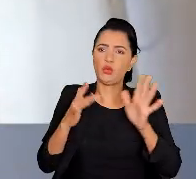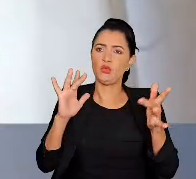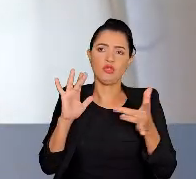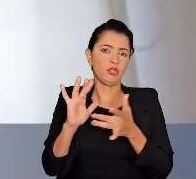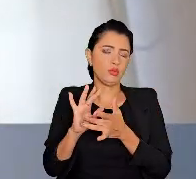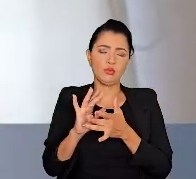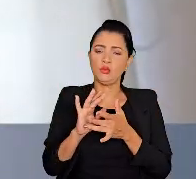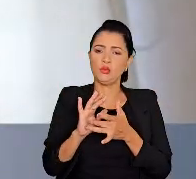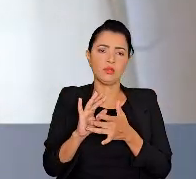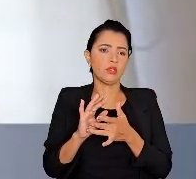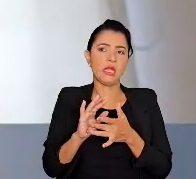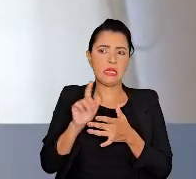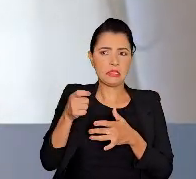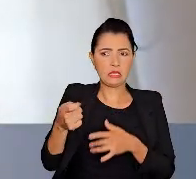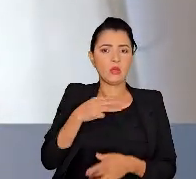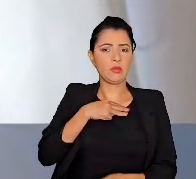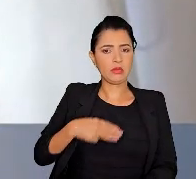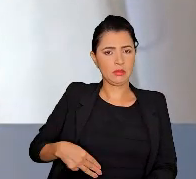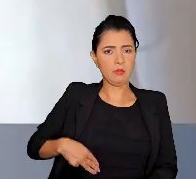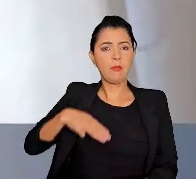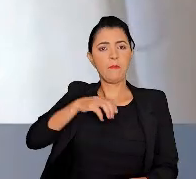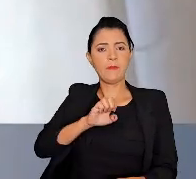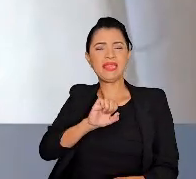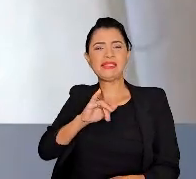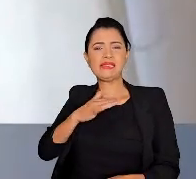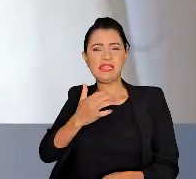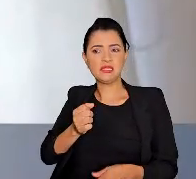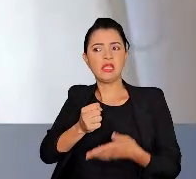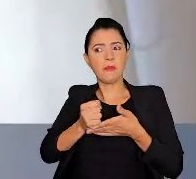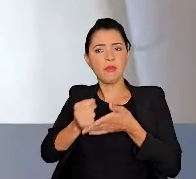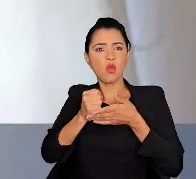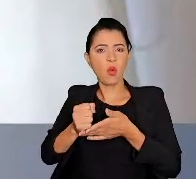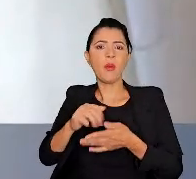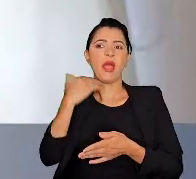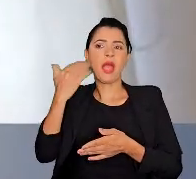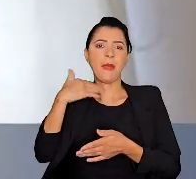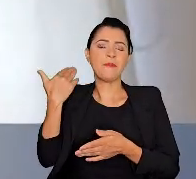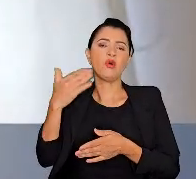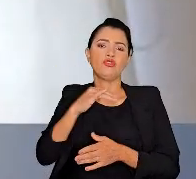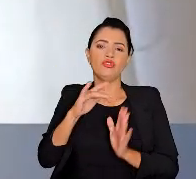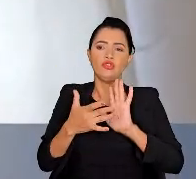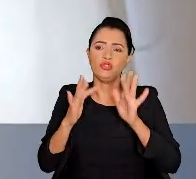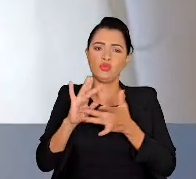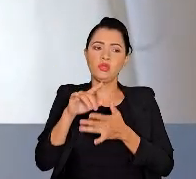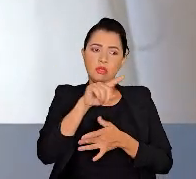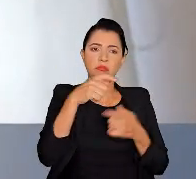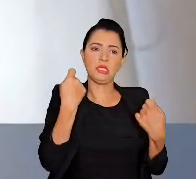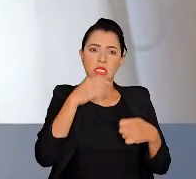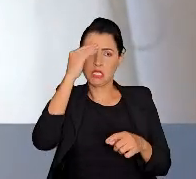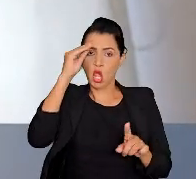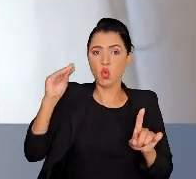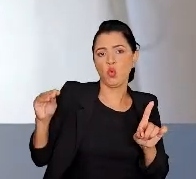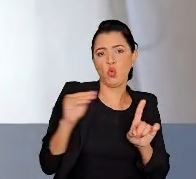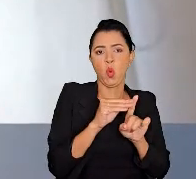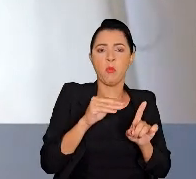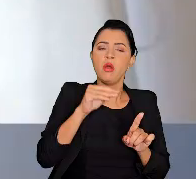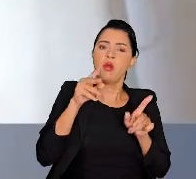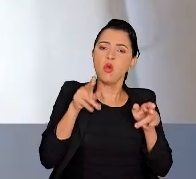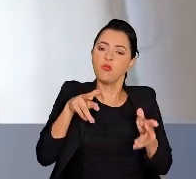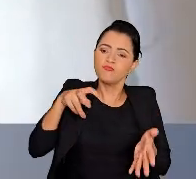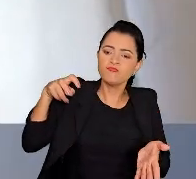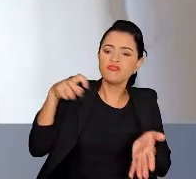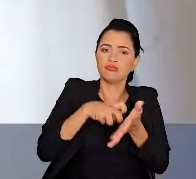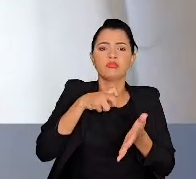que contribuiu para a sua morte e, portanto, deveriam carregar esta culpa de forma coletiva e